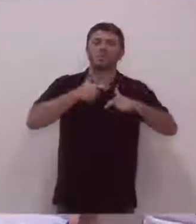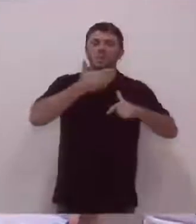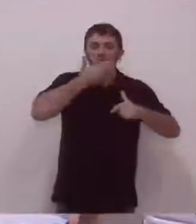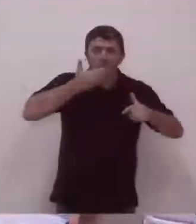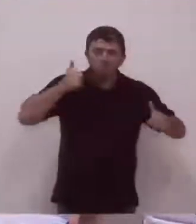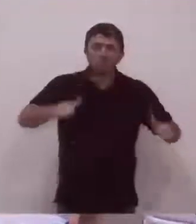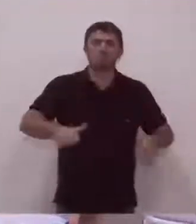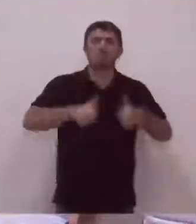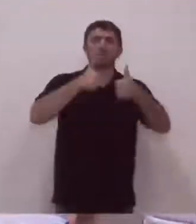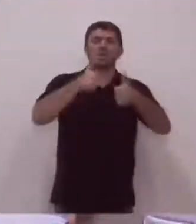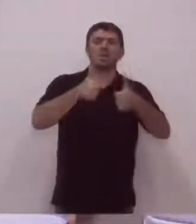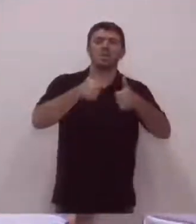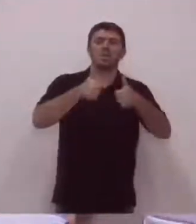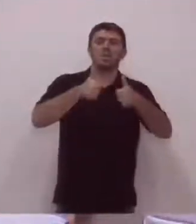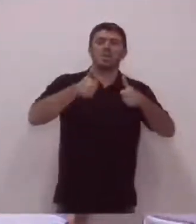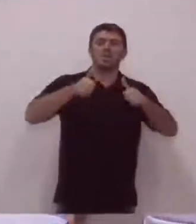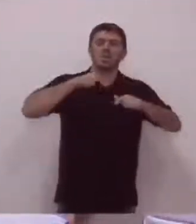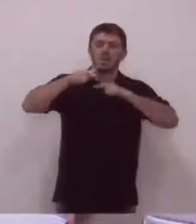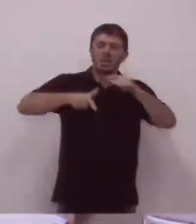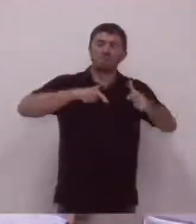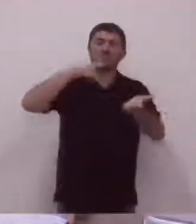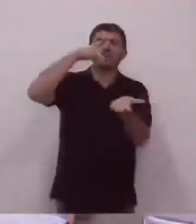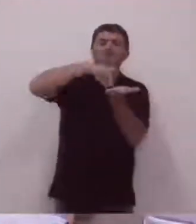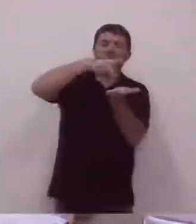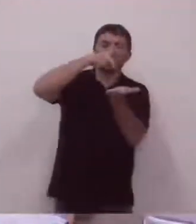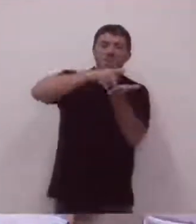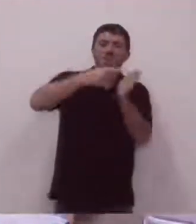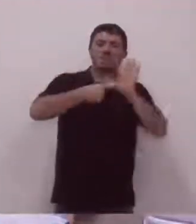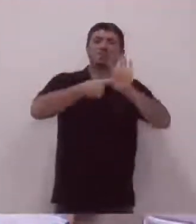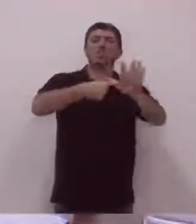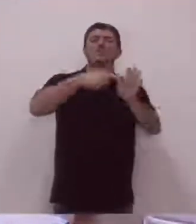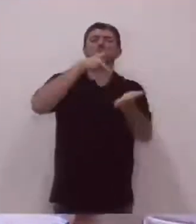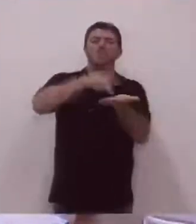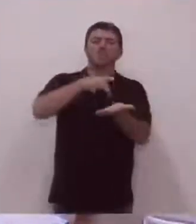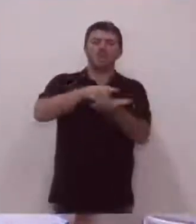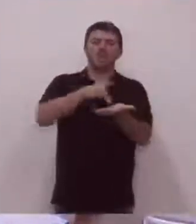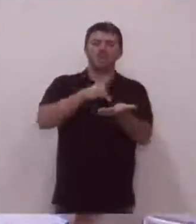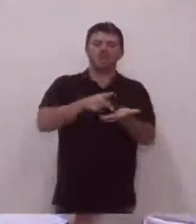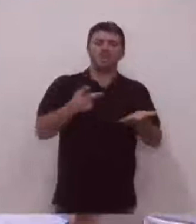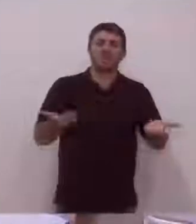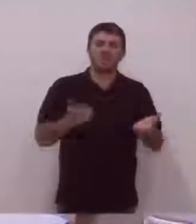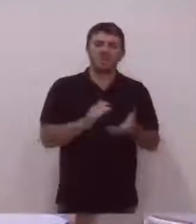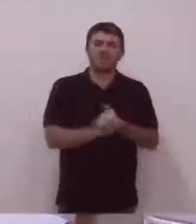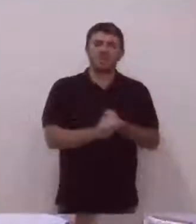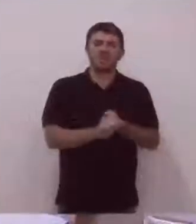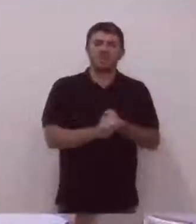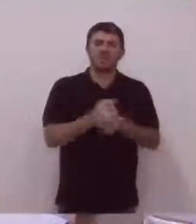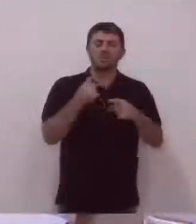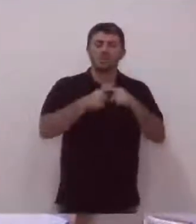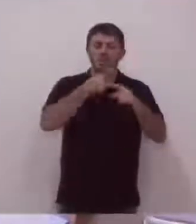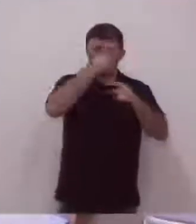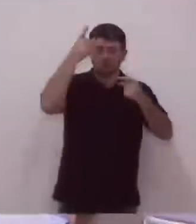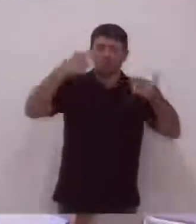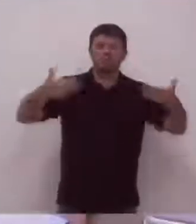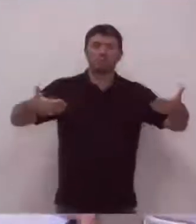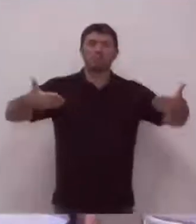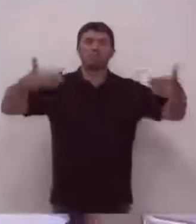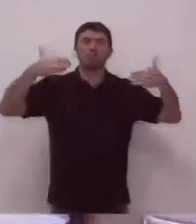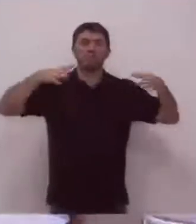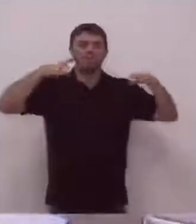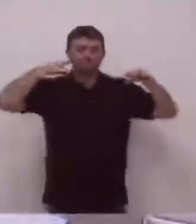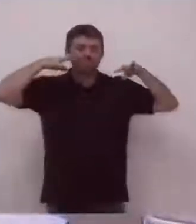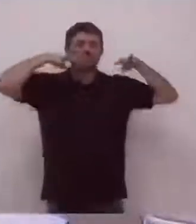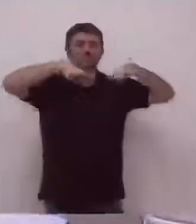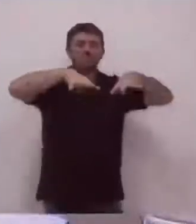e competente, de experiência naquilo que tem que ser feito, que, na verdade, quem está do lado de fora está vendo que isso está